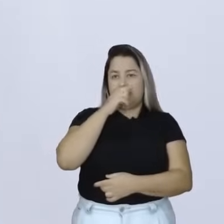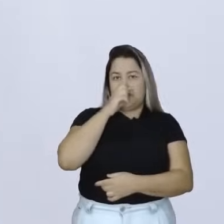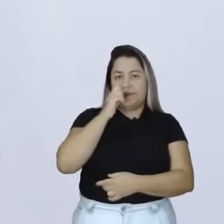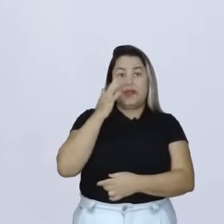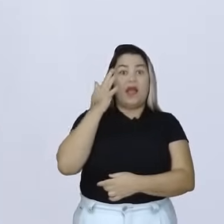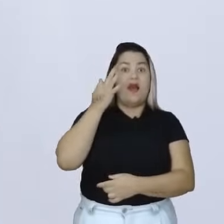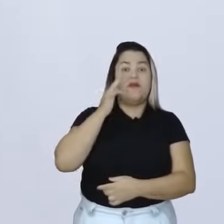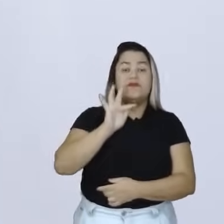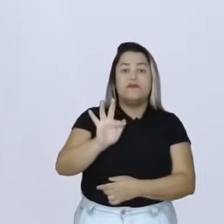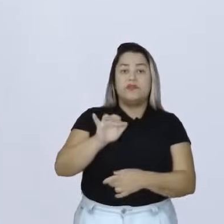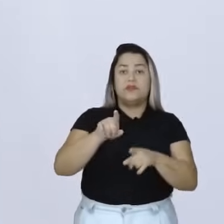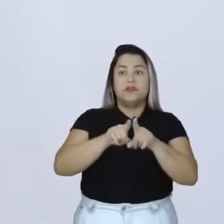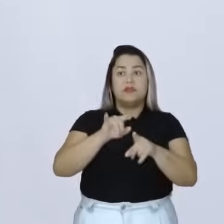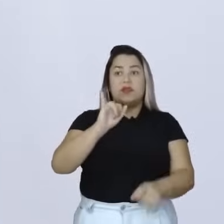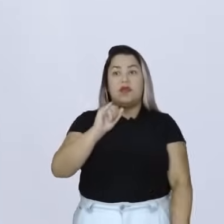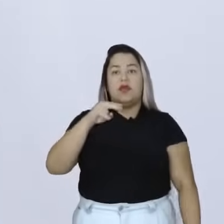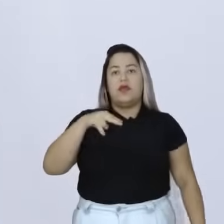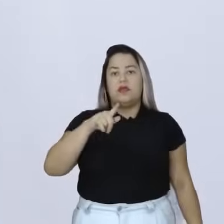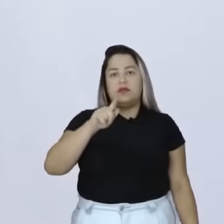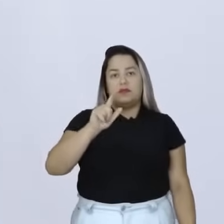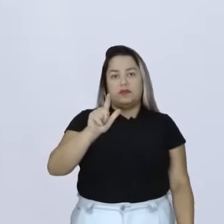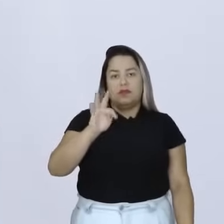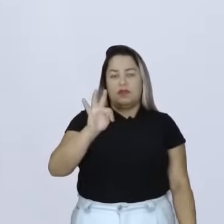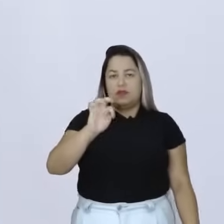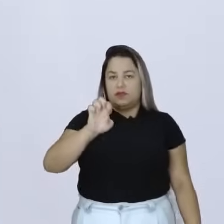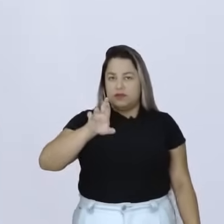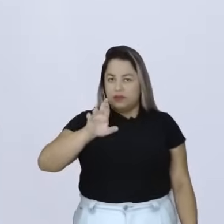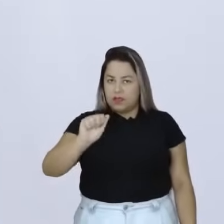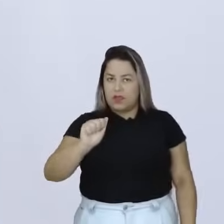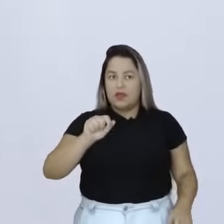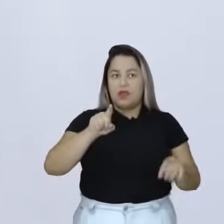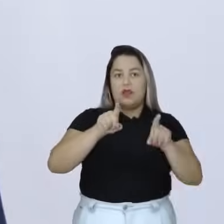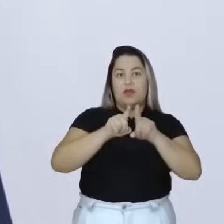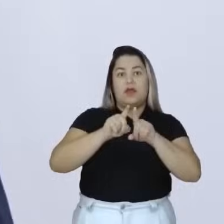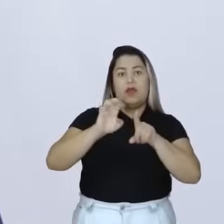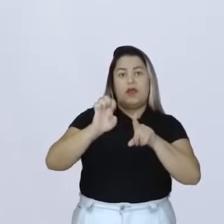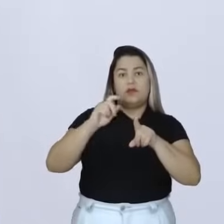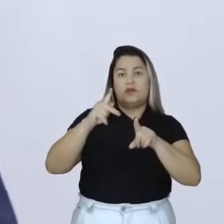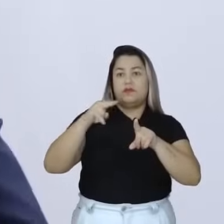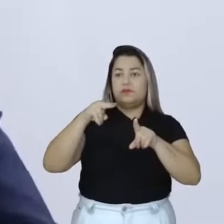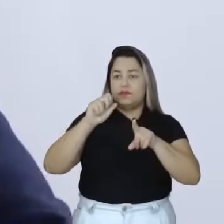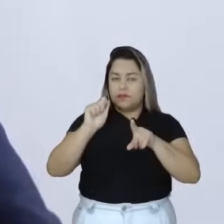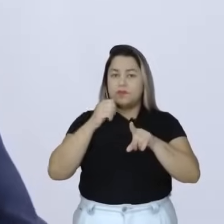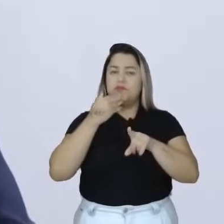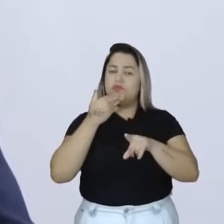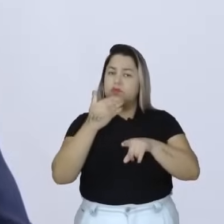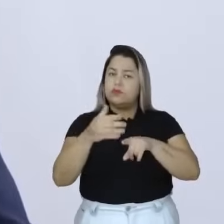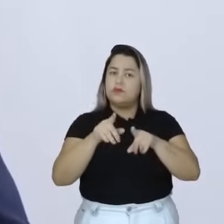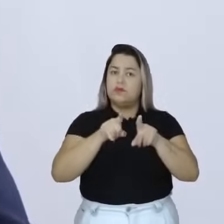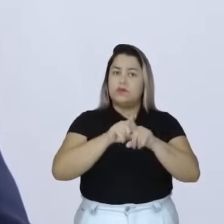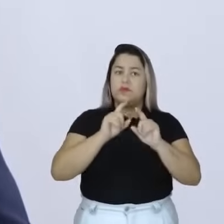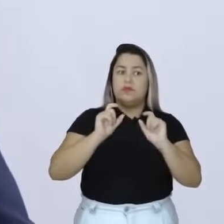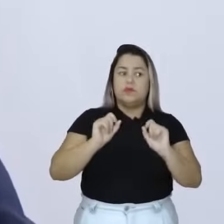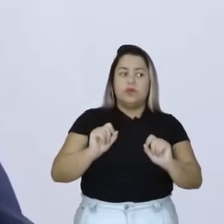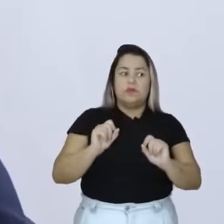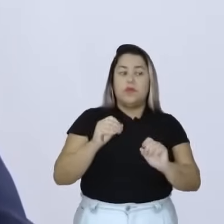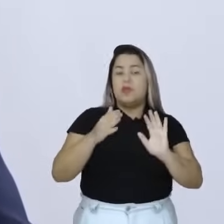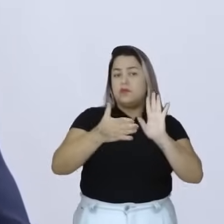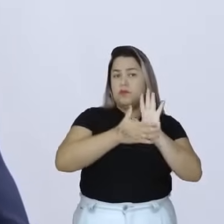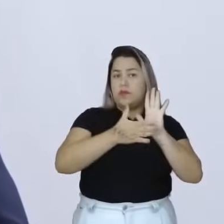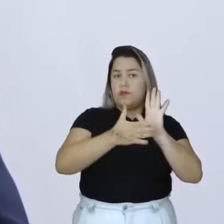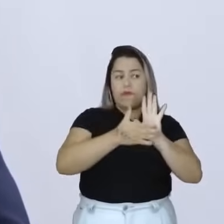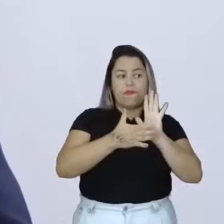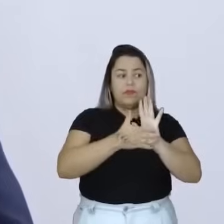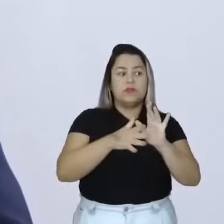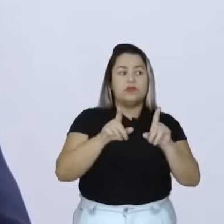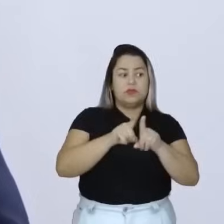a Inglaterra, a Espanha, tem solicitado que a gente possa apresentar essa proposta, que realmente